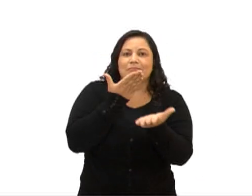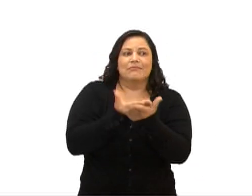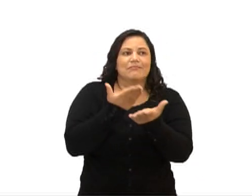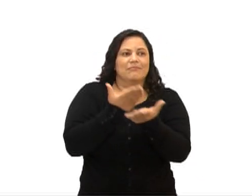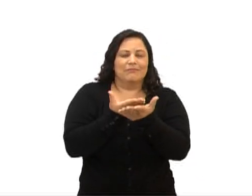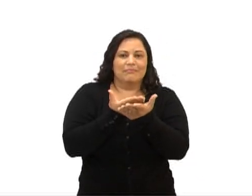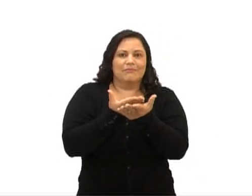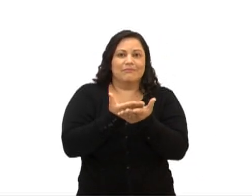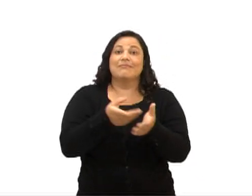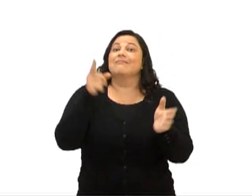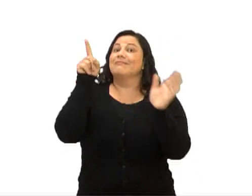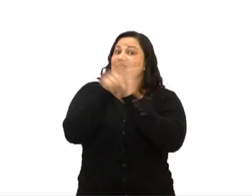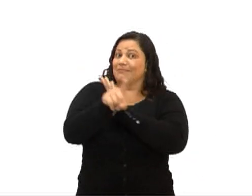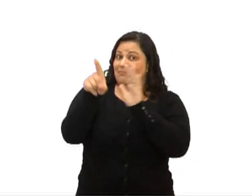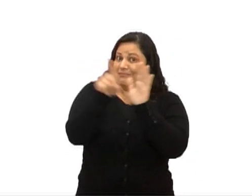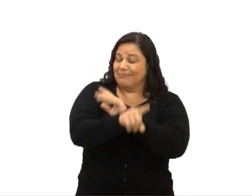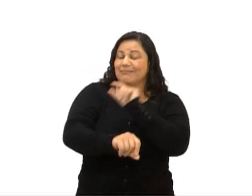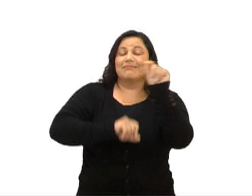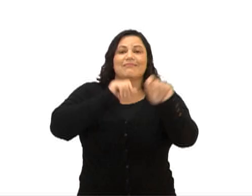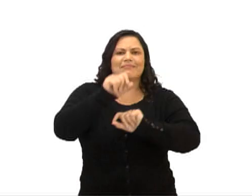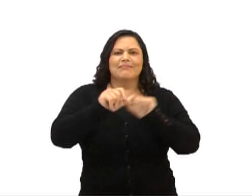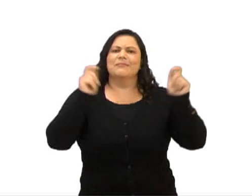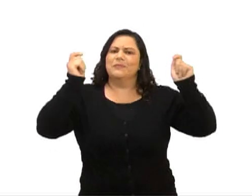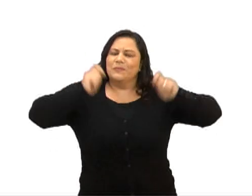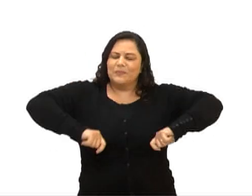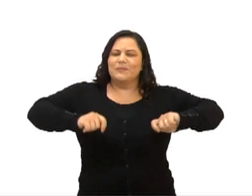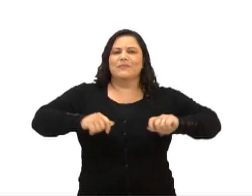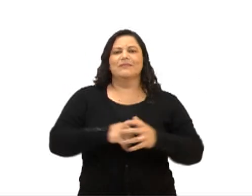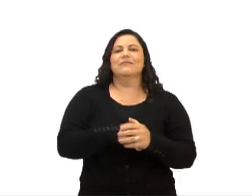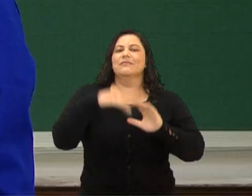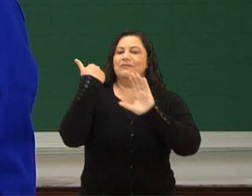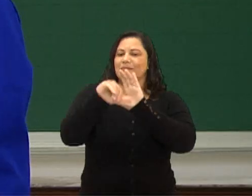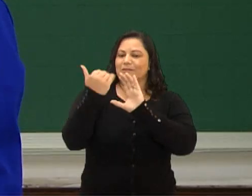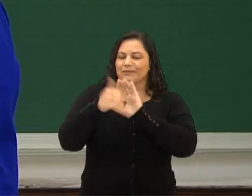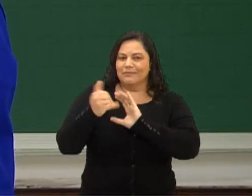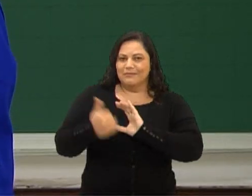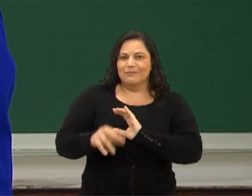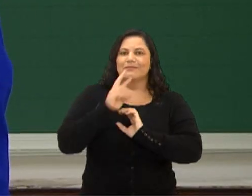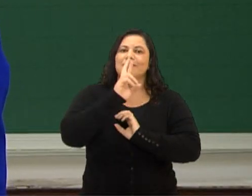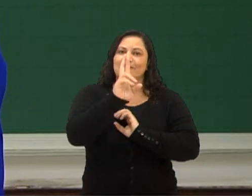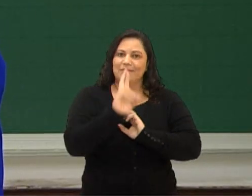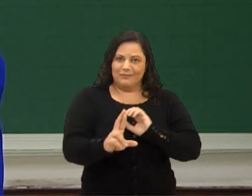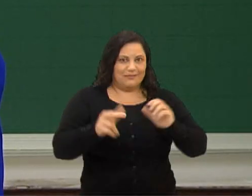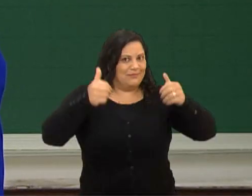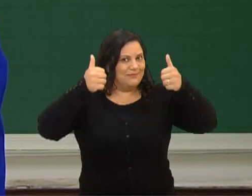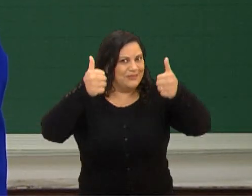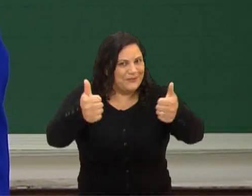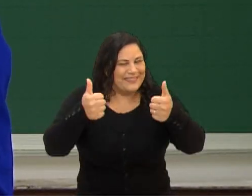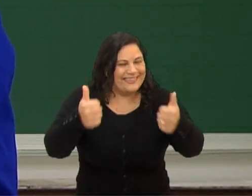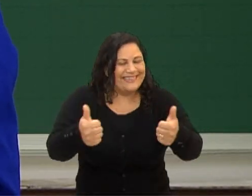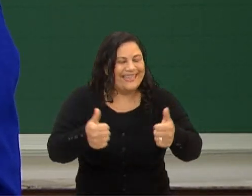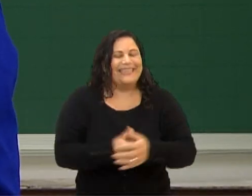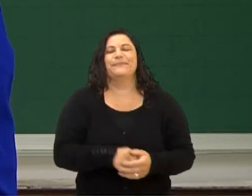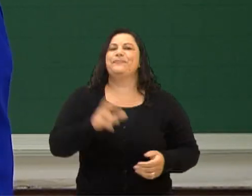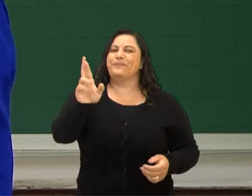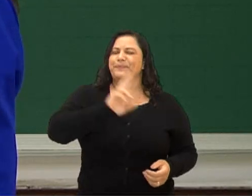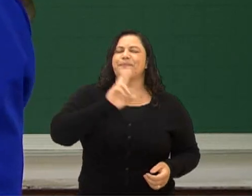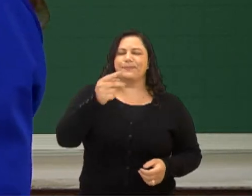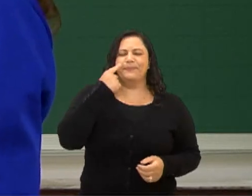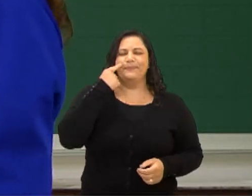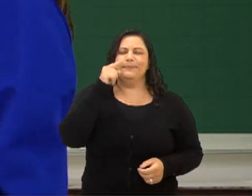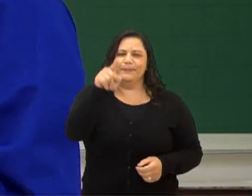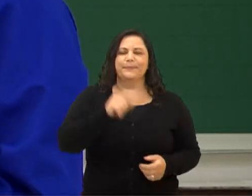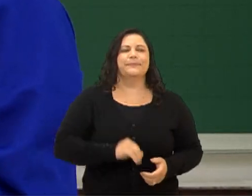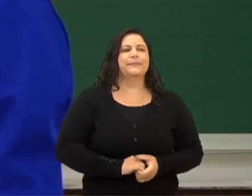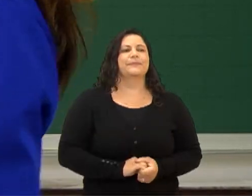time quiz e você que está aí, você pode mandar aí a sua resposta. Ok, galera? Manda, já vamos conferir.